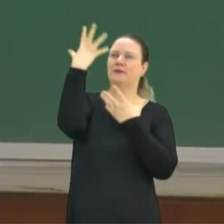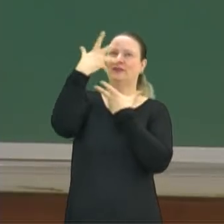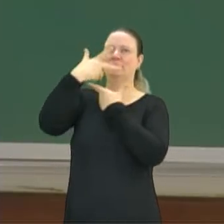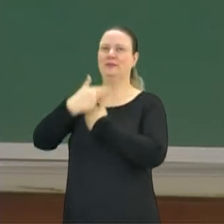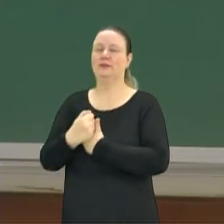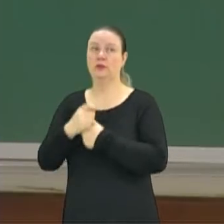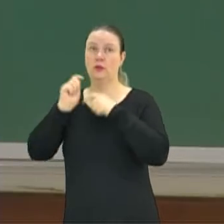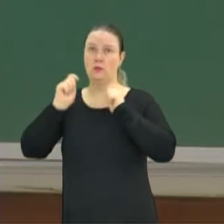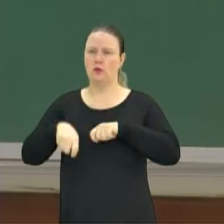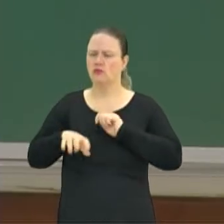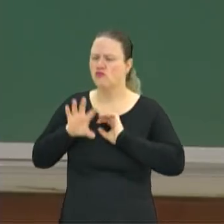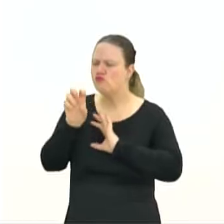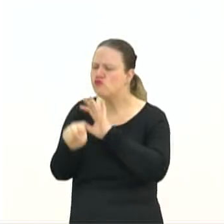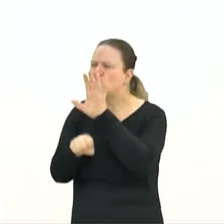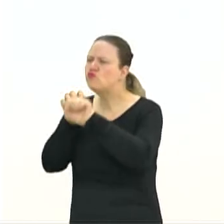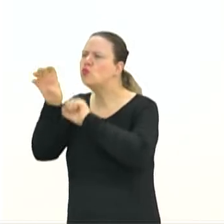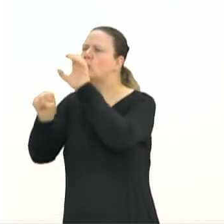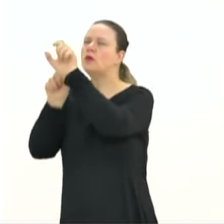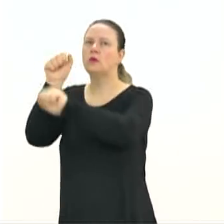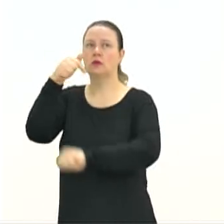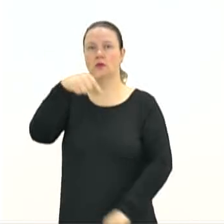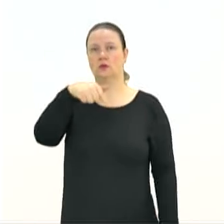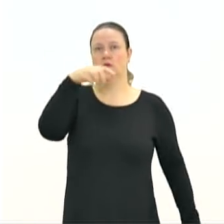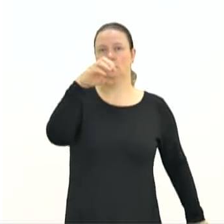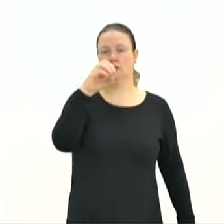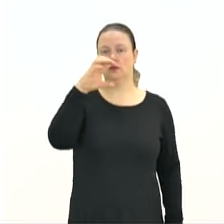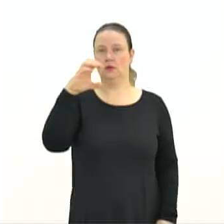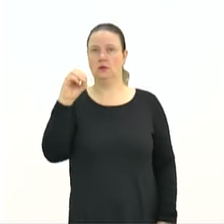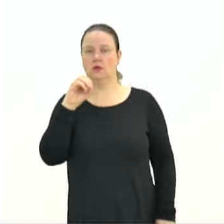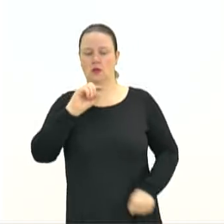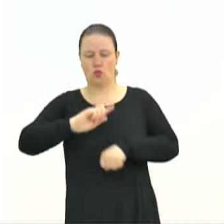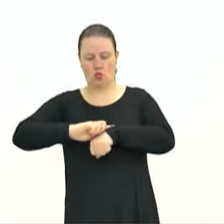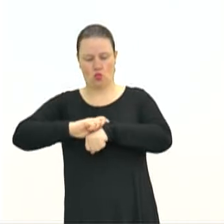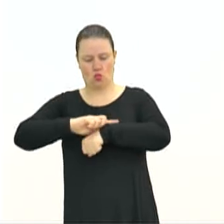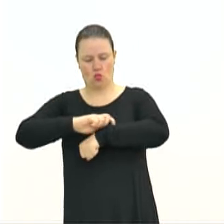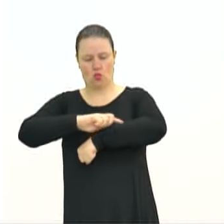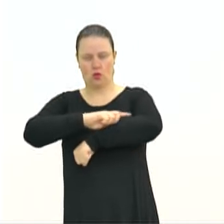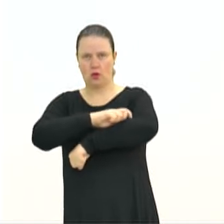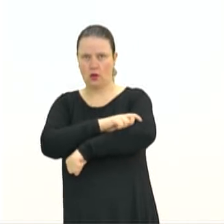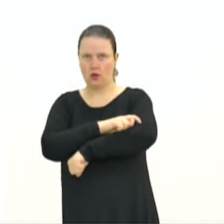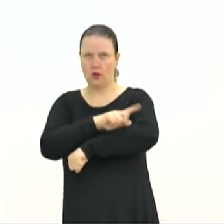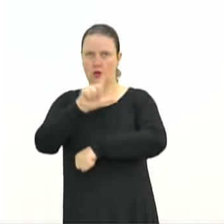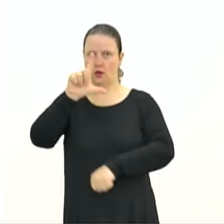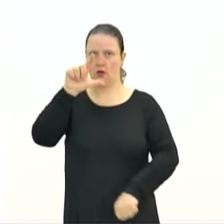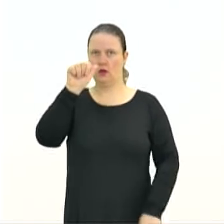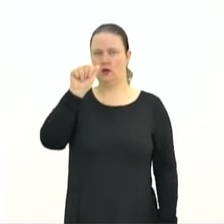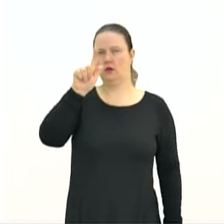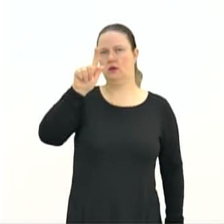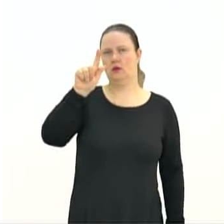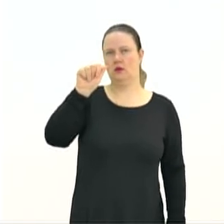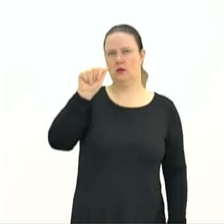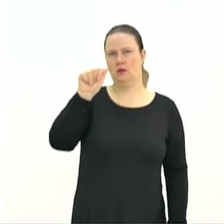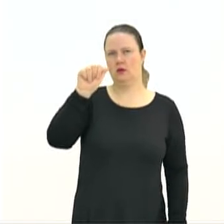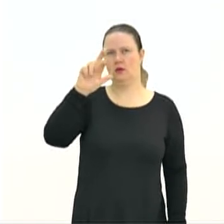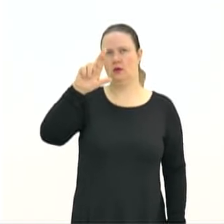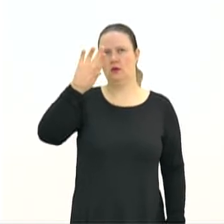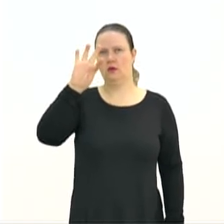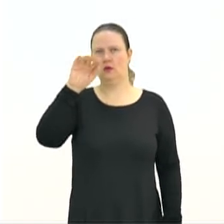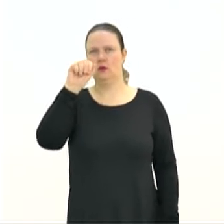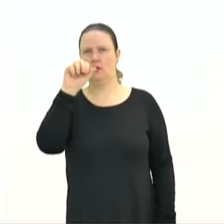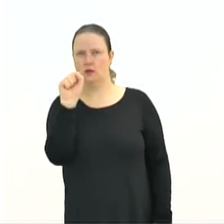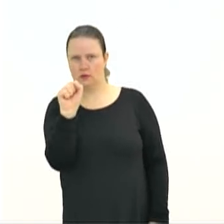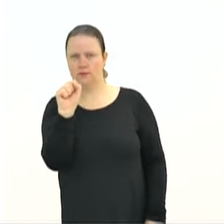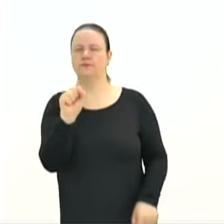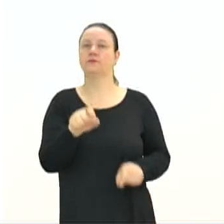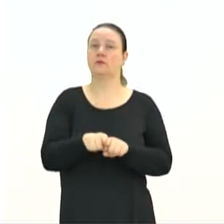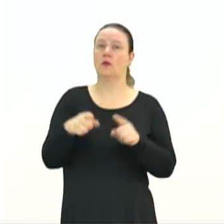lagartas. 700 lagartas vão ser consumidas aqui por 20 bentivis. Isso pode acontecer. Então, ela é uma pirâmide